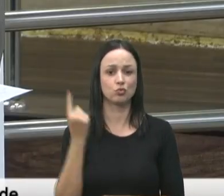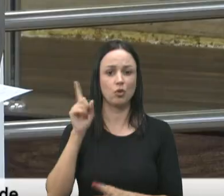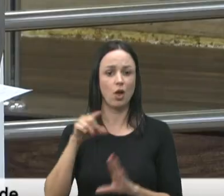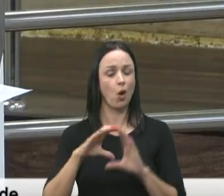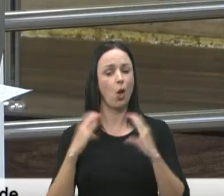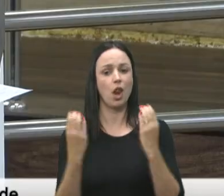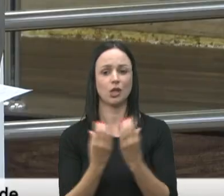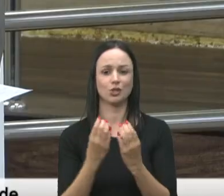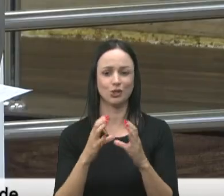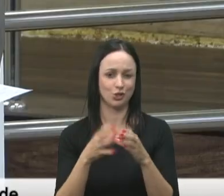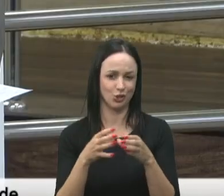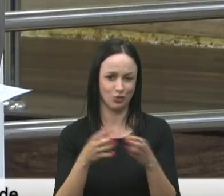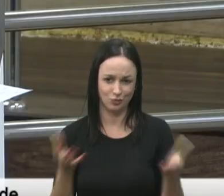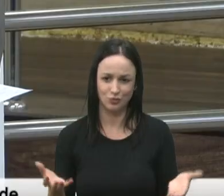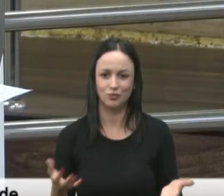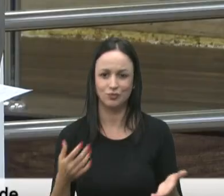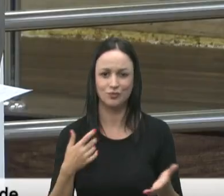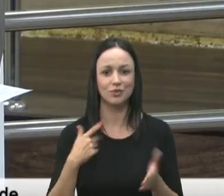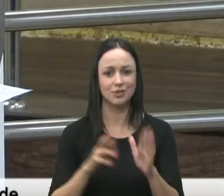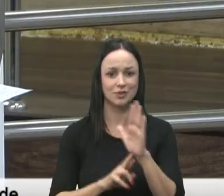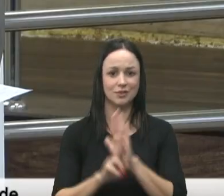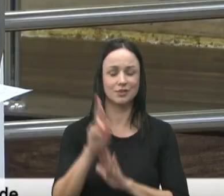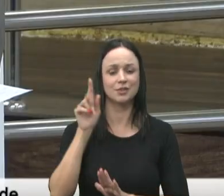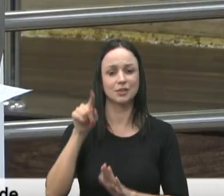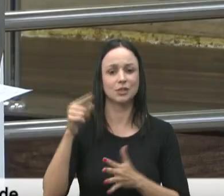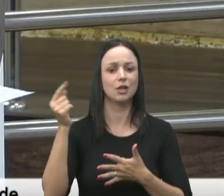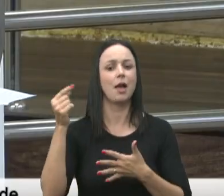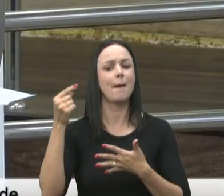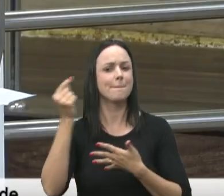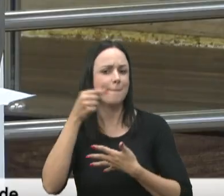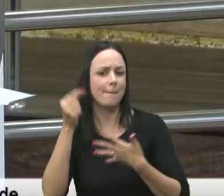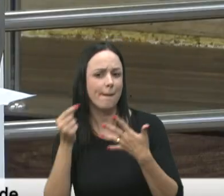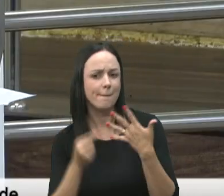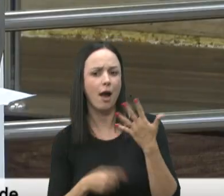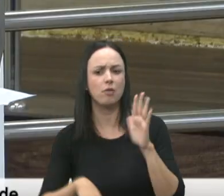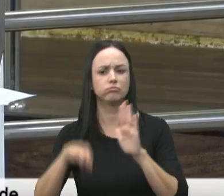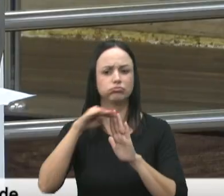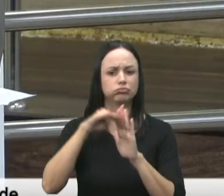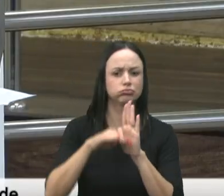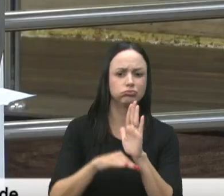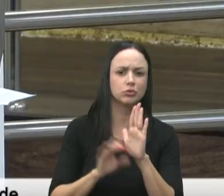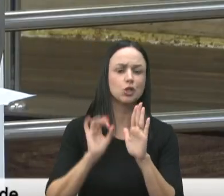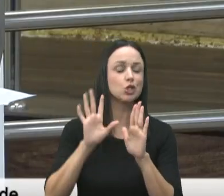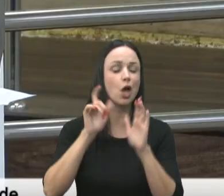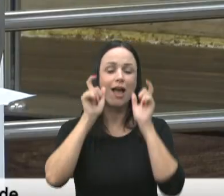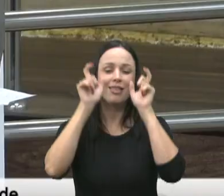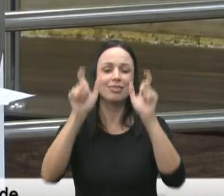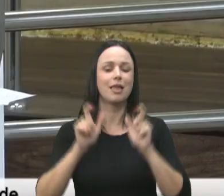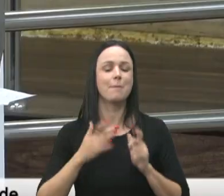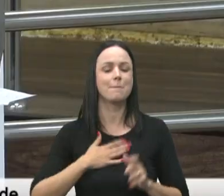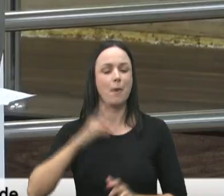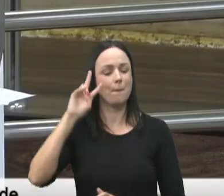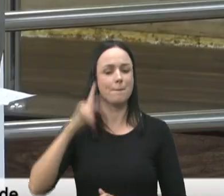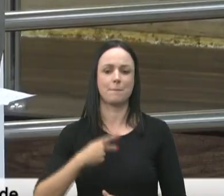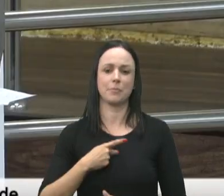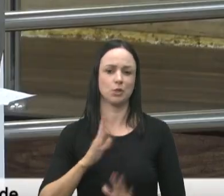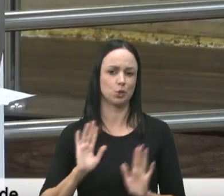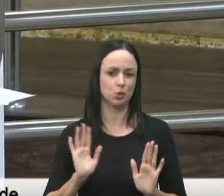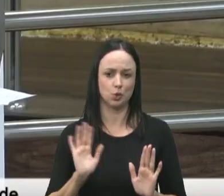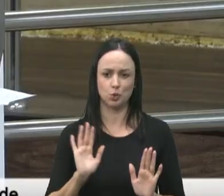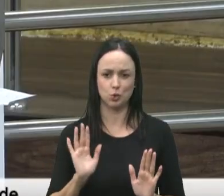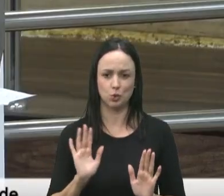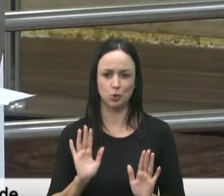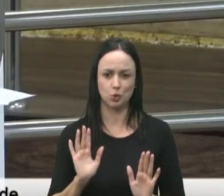coletivo. E eu estou a serviço de representar essas pautas coletivamente, não os meus interesses pessoais. De